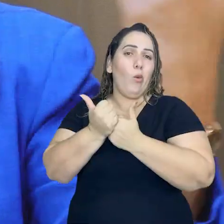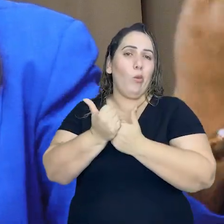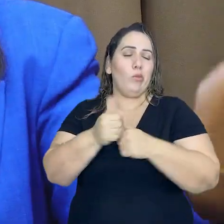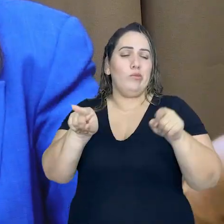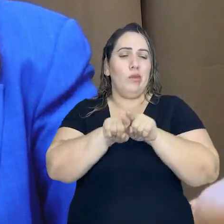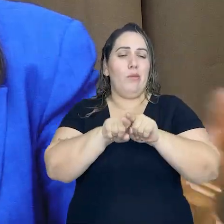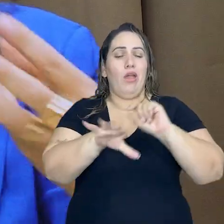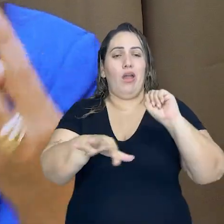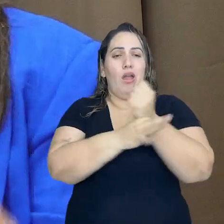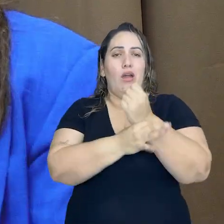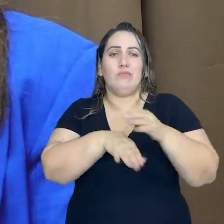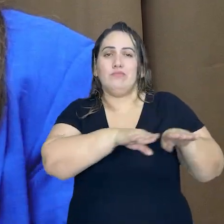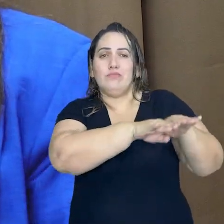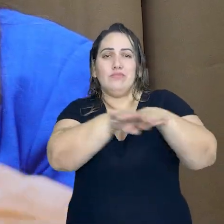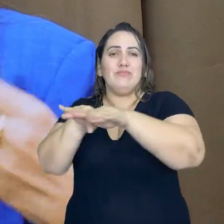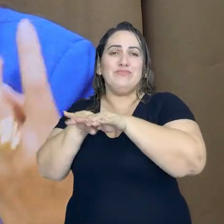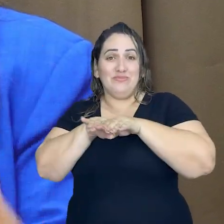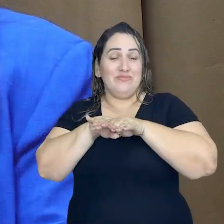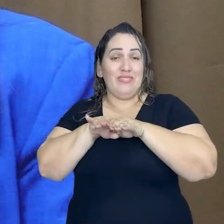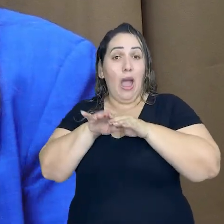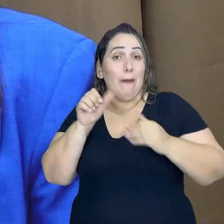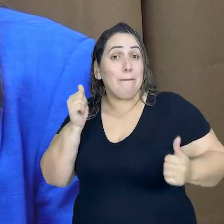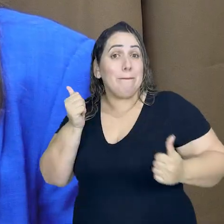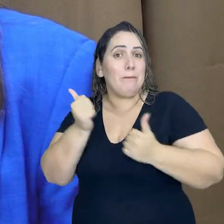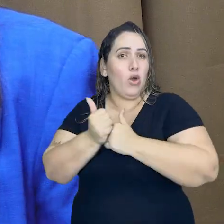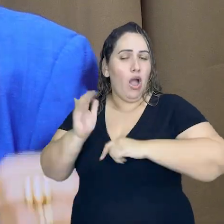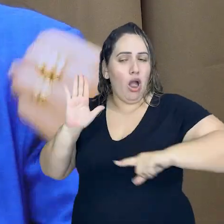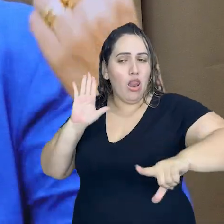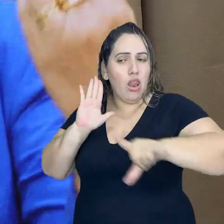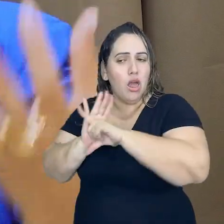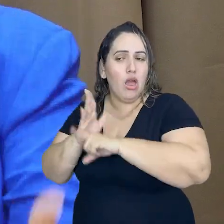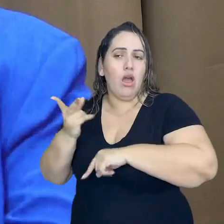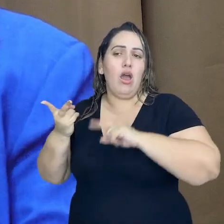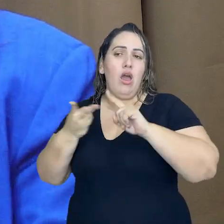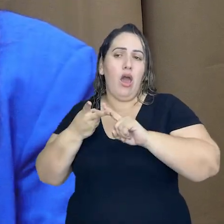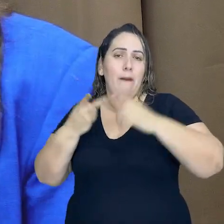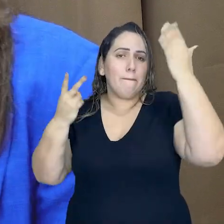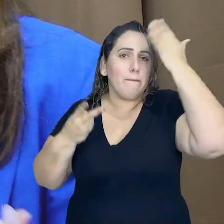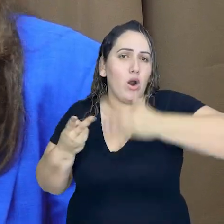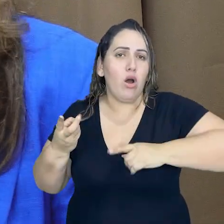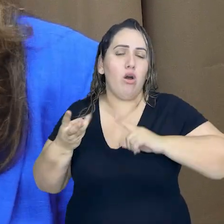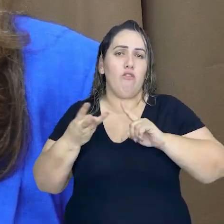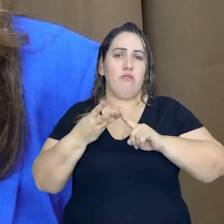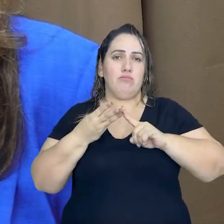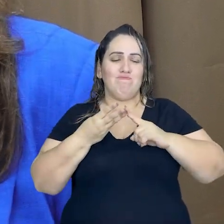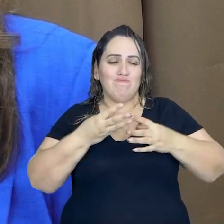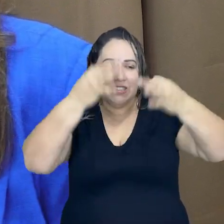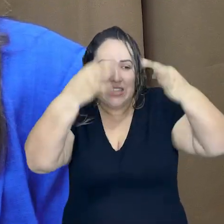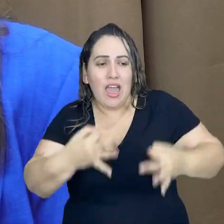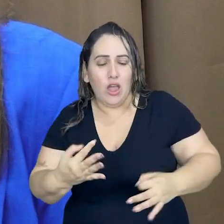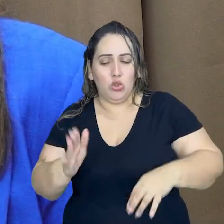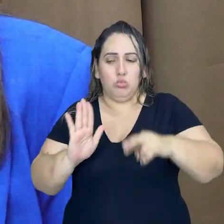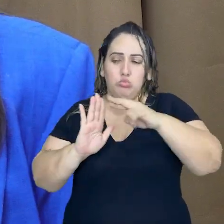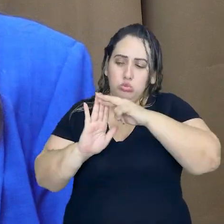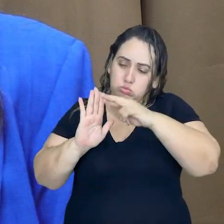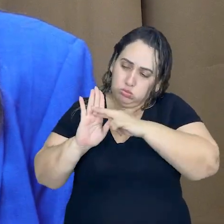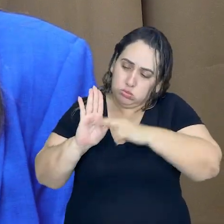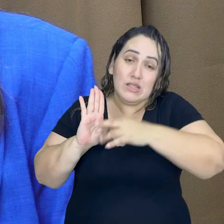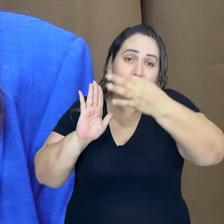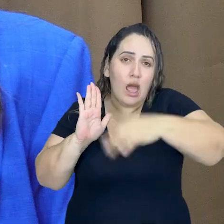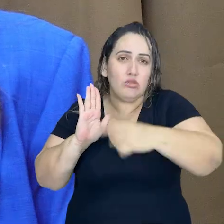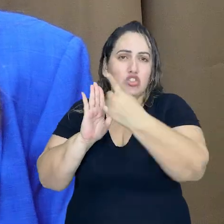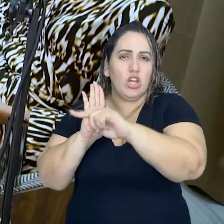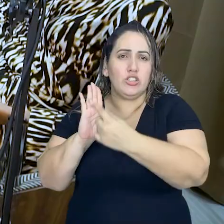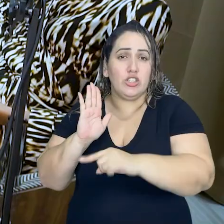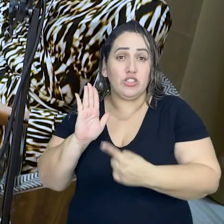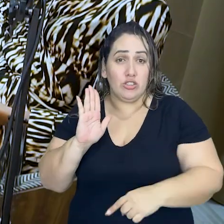do que apoiar a moralidade, a transparência, né? O povo, a sociedade em si. Então, é uma questão bastante emblemática. É